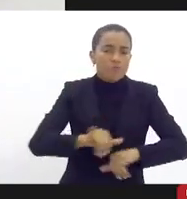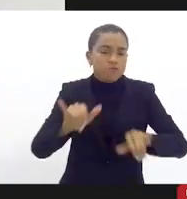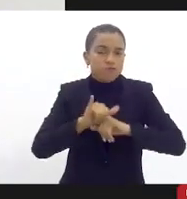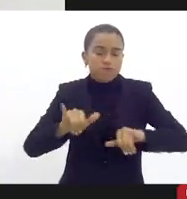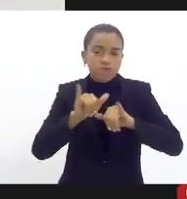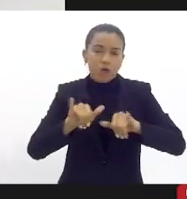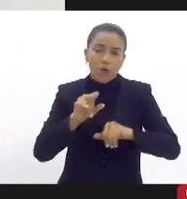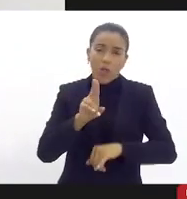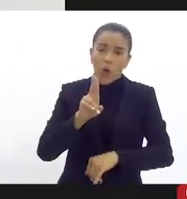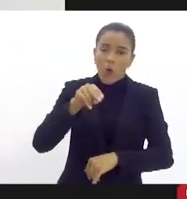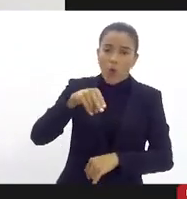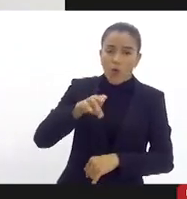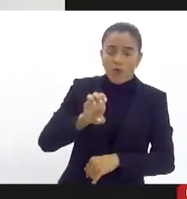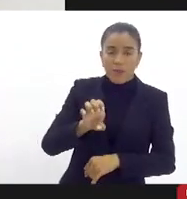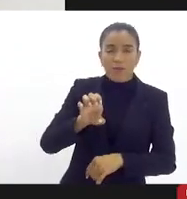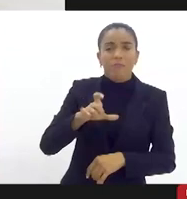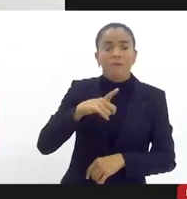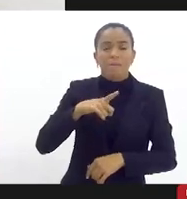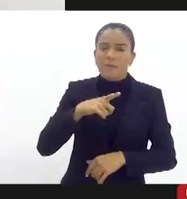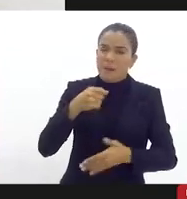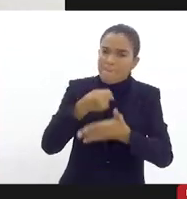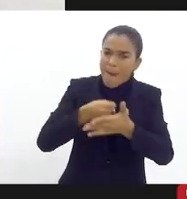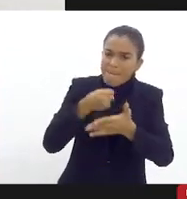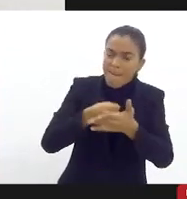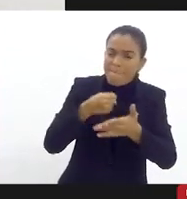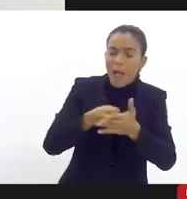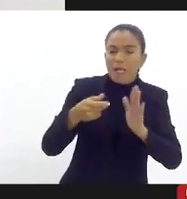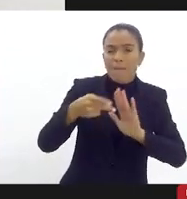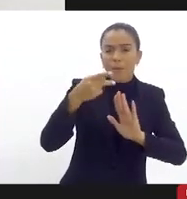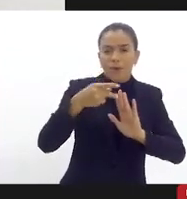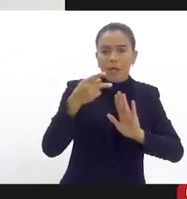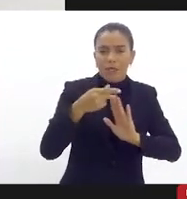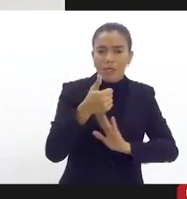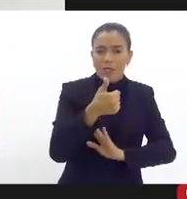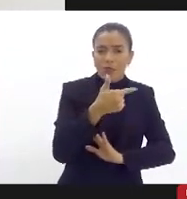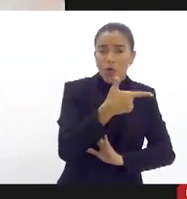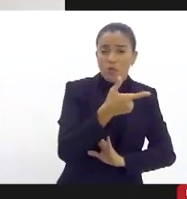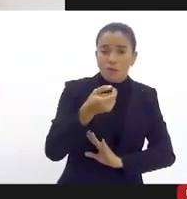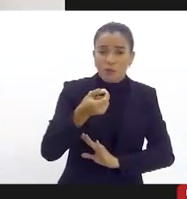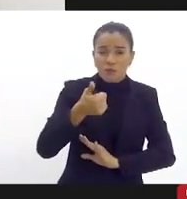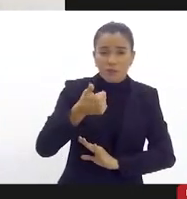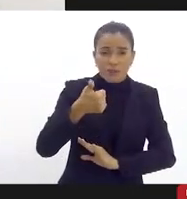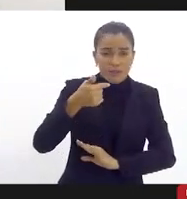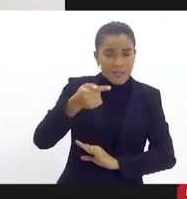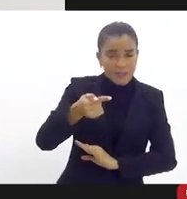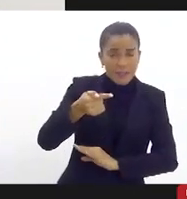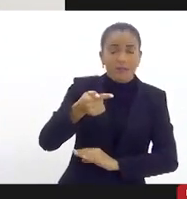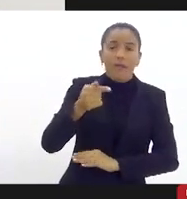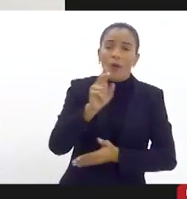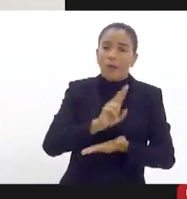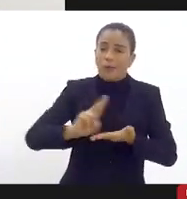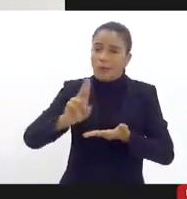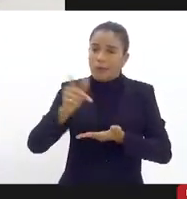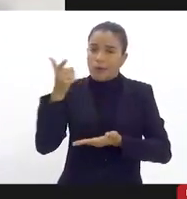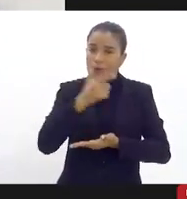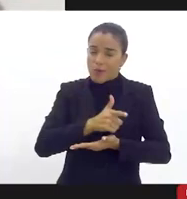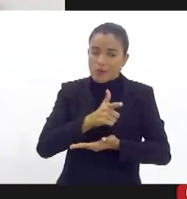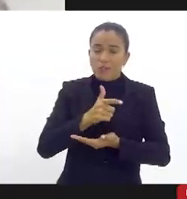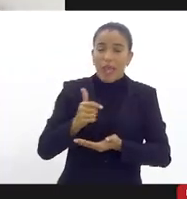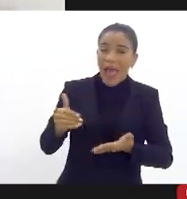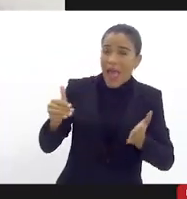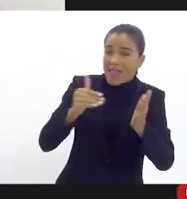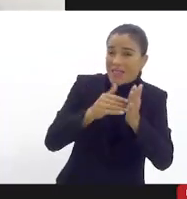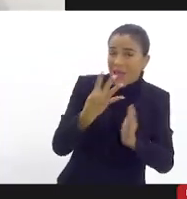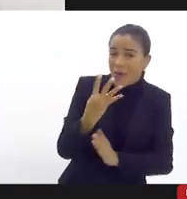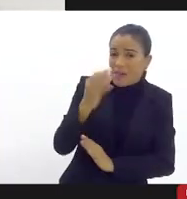que a gente precisa derrubar a portaria 2.117 que possibilita que as Universidades consigam dar até